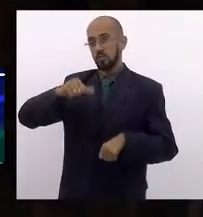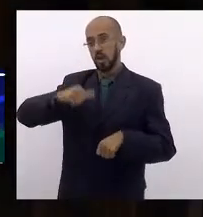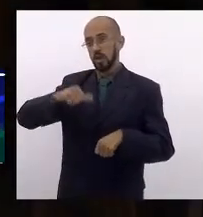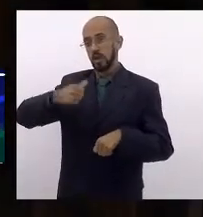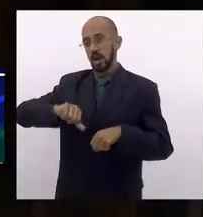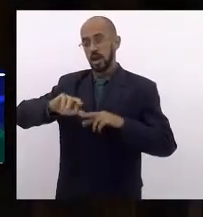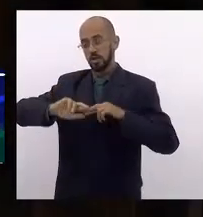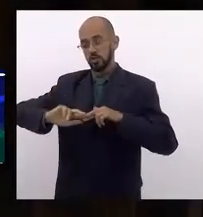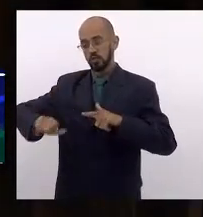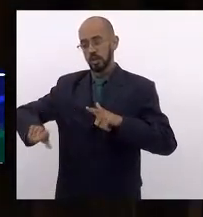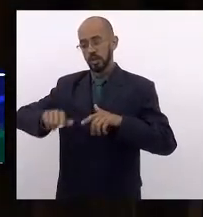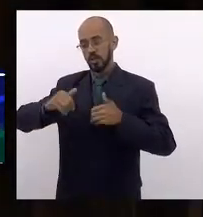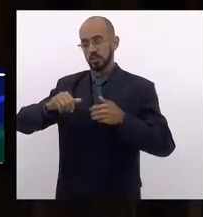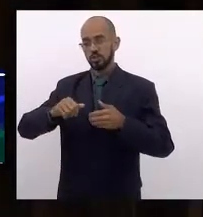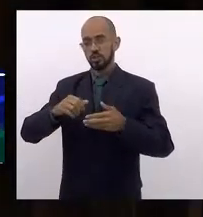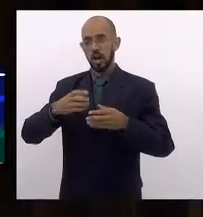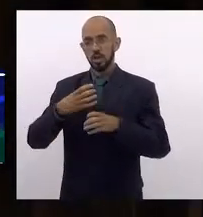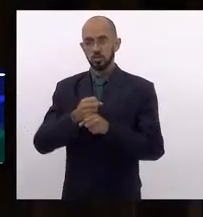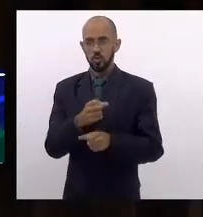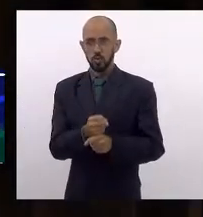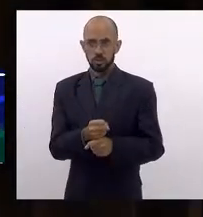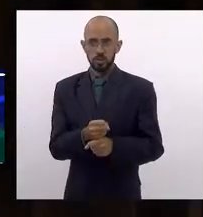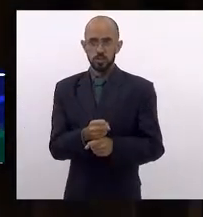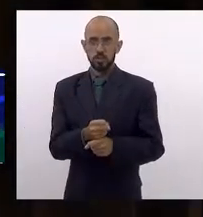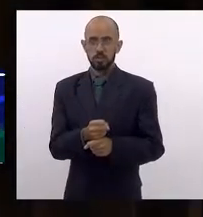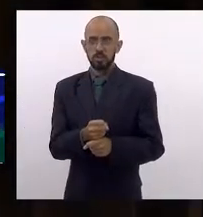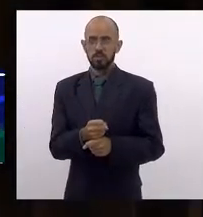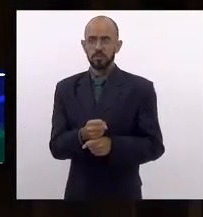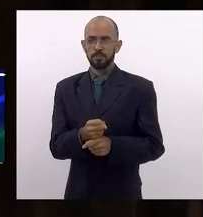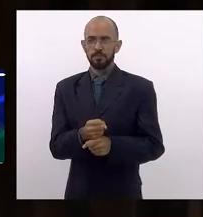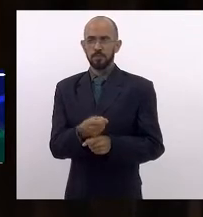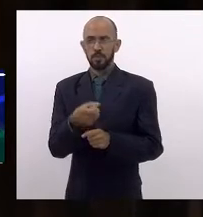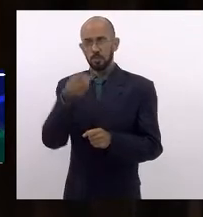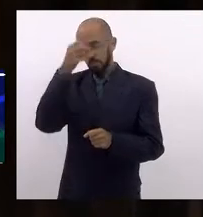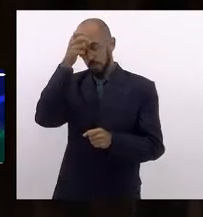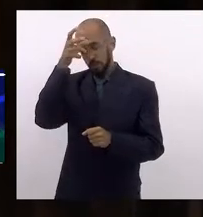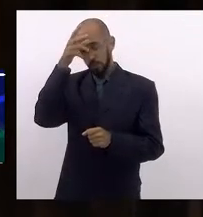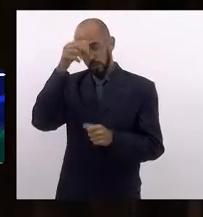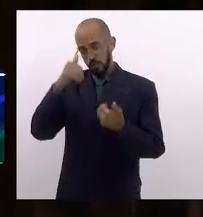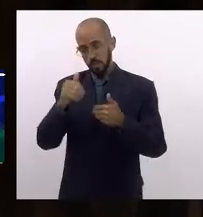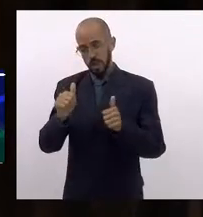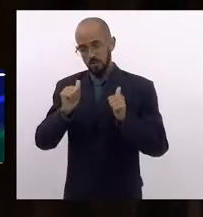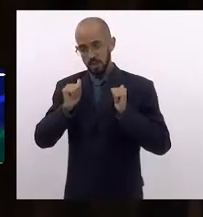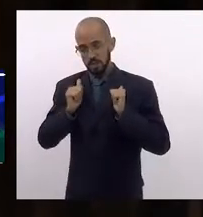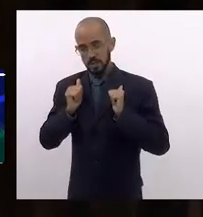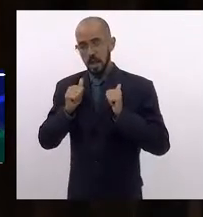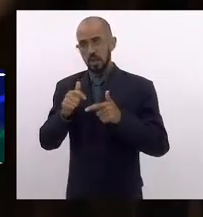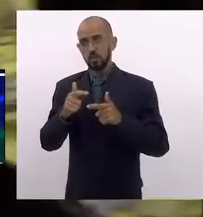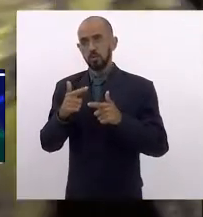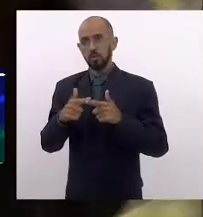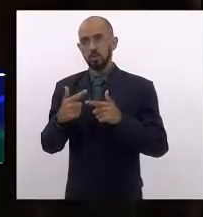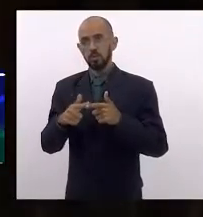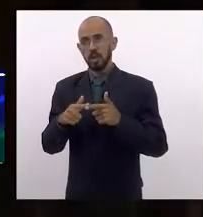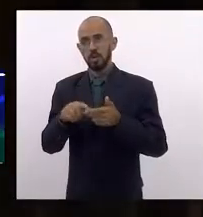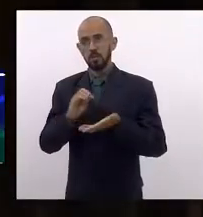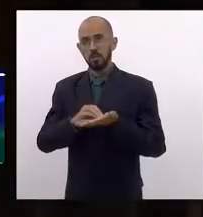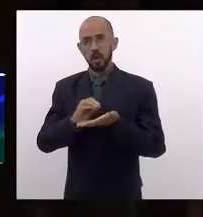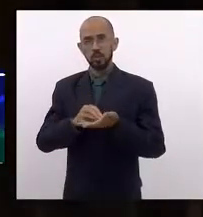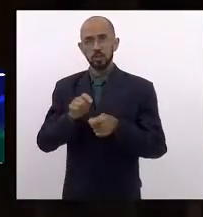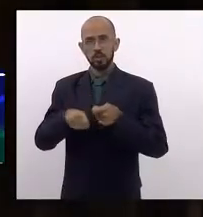diferenciado as contas uma pergunta Prefeito que afastado por má conduta por